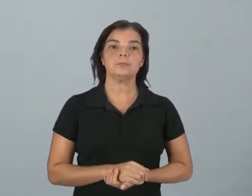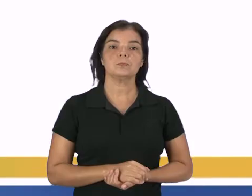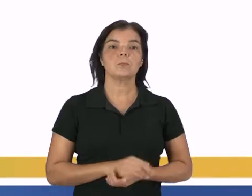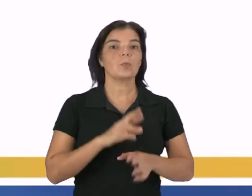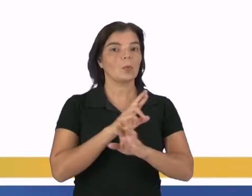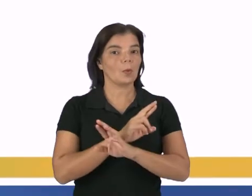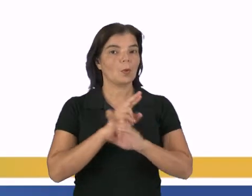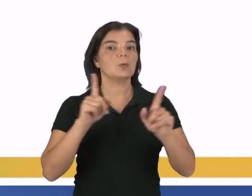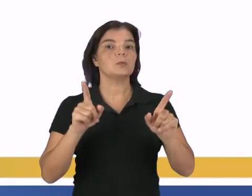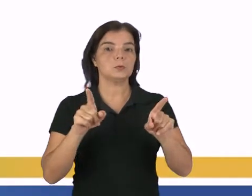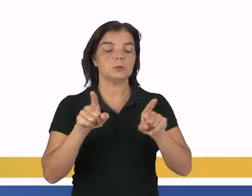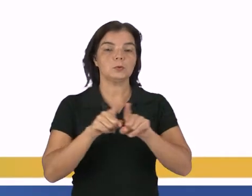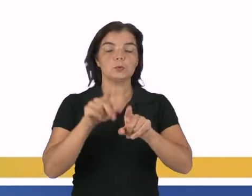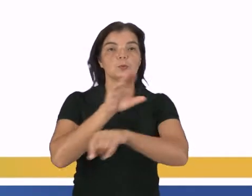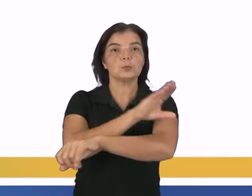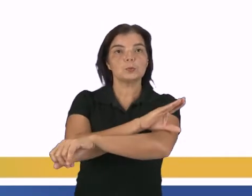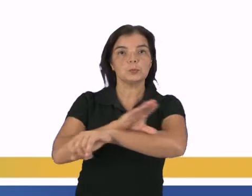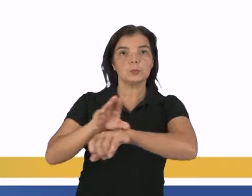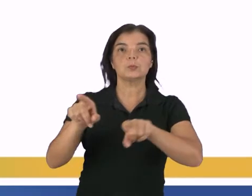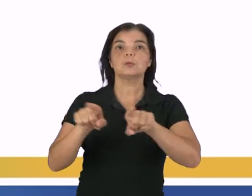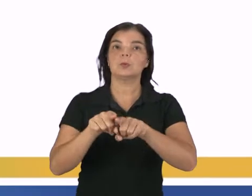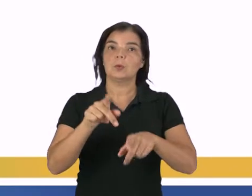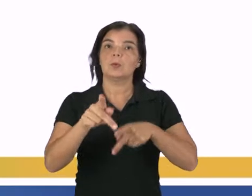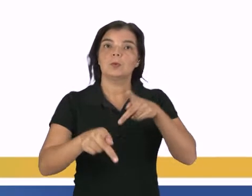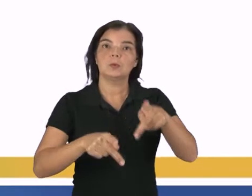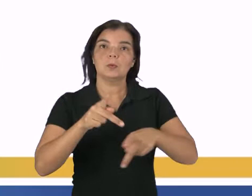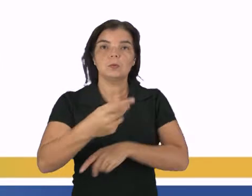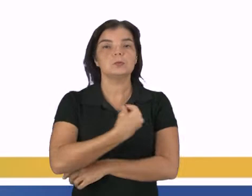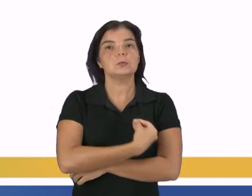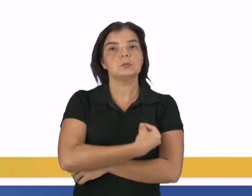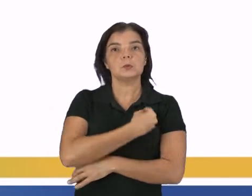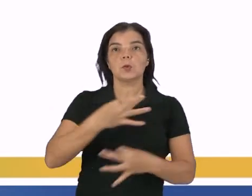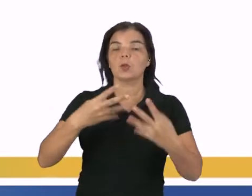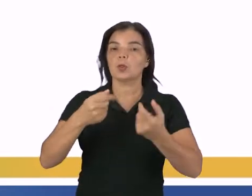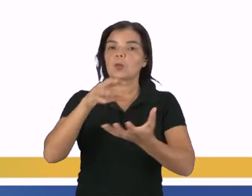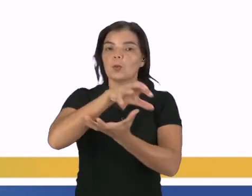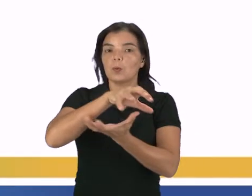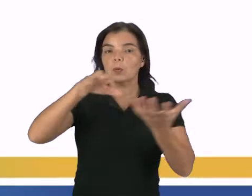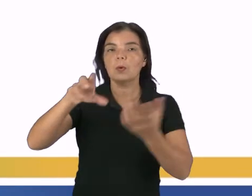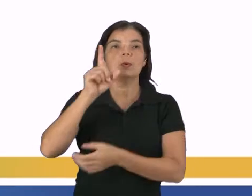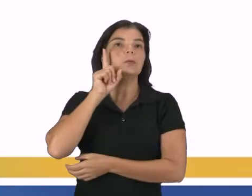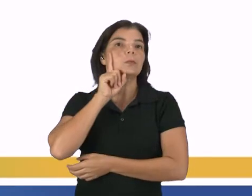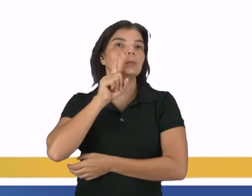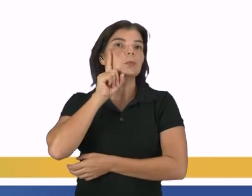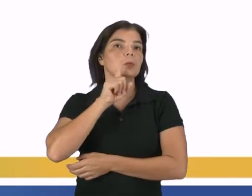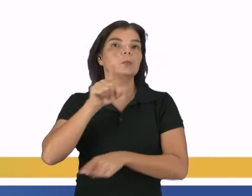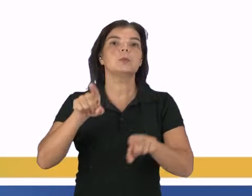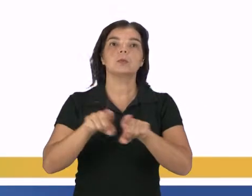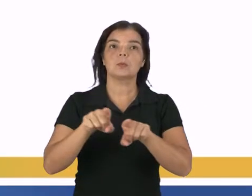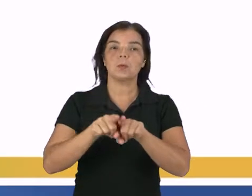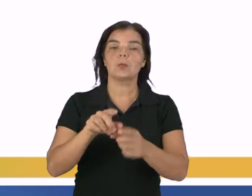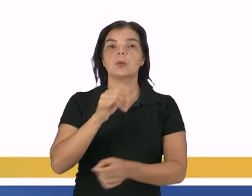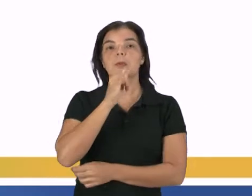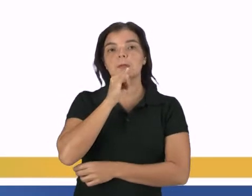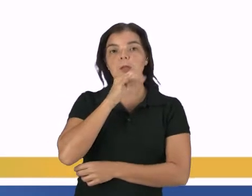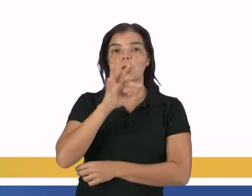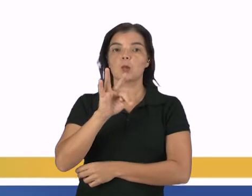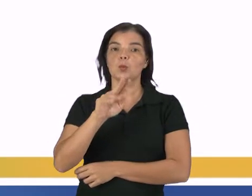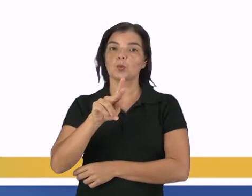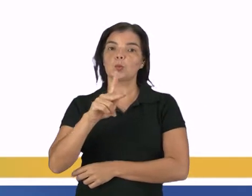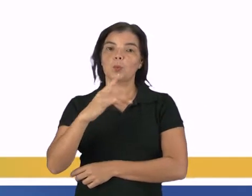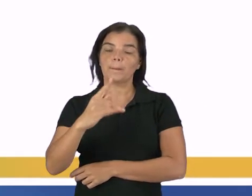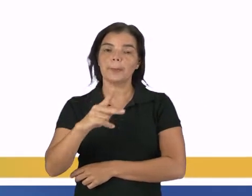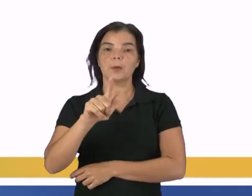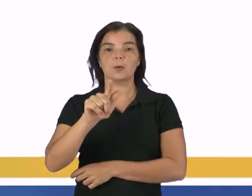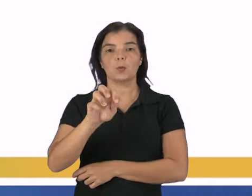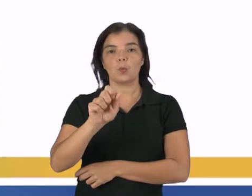Ao contrário de outras culturas, os povos que habitavam todo o continente americano nessa época, como os Tupi-Guarani